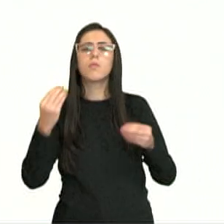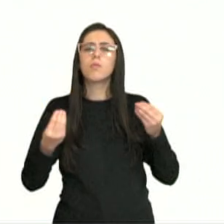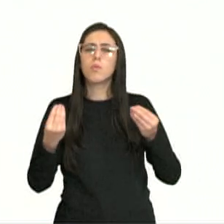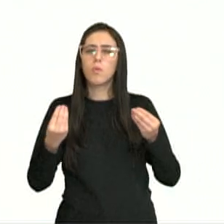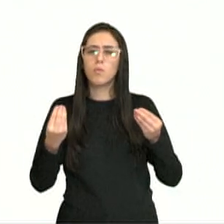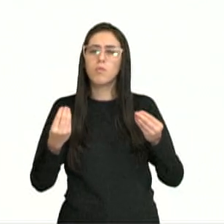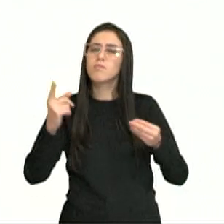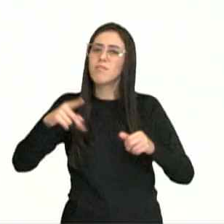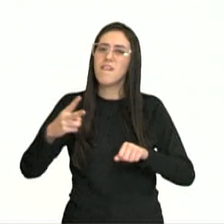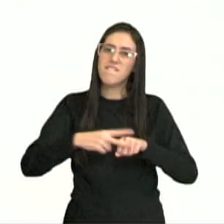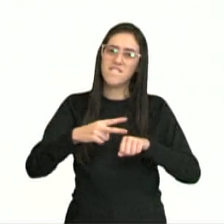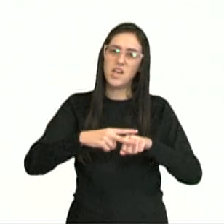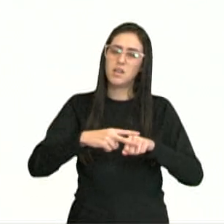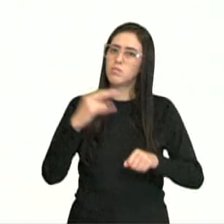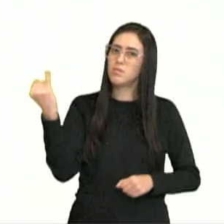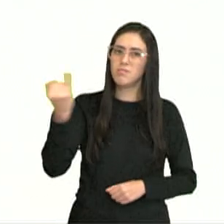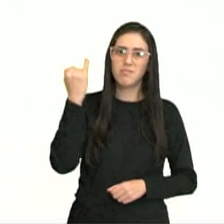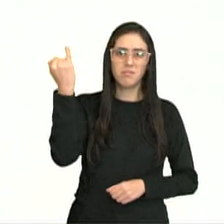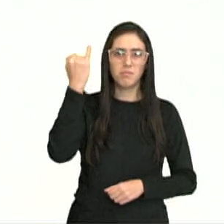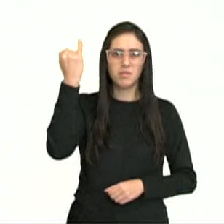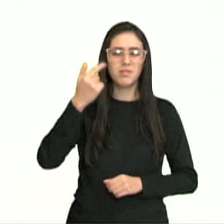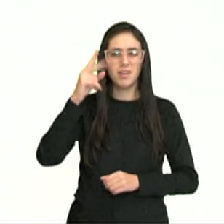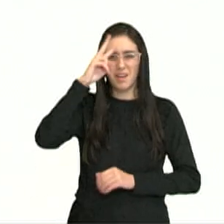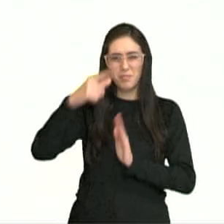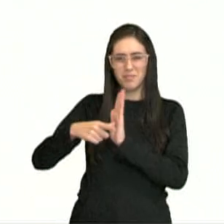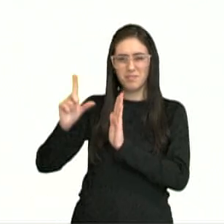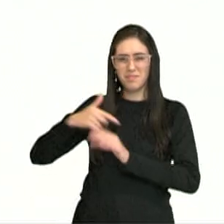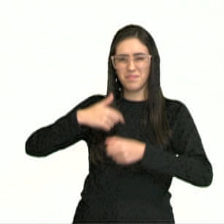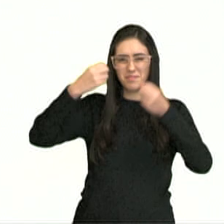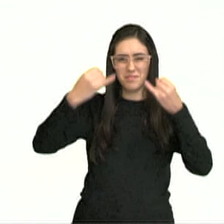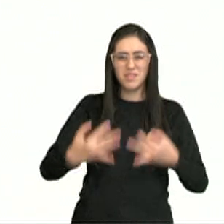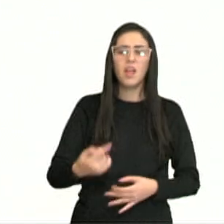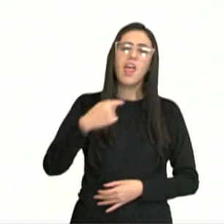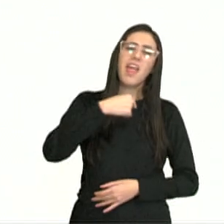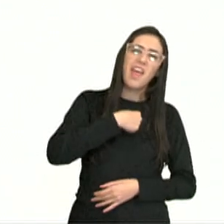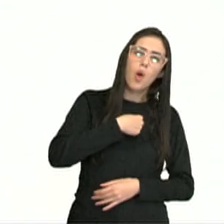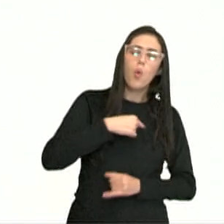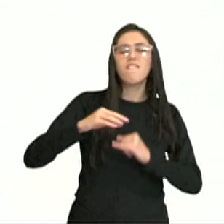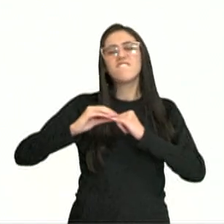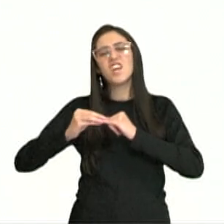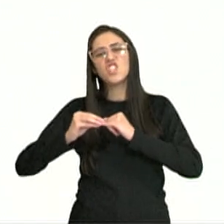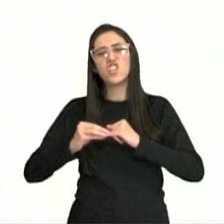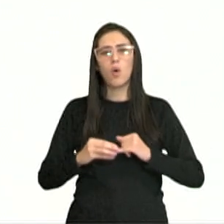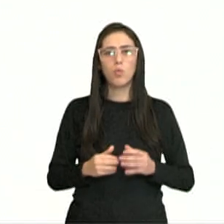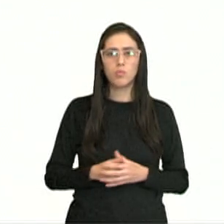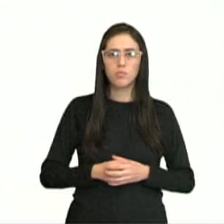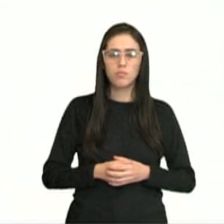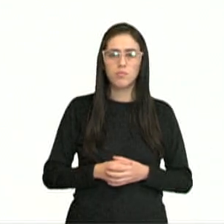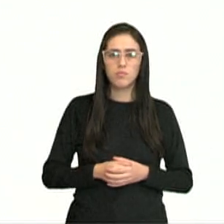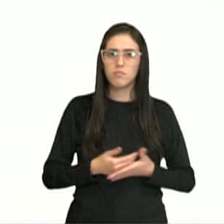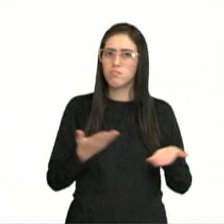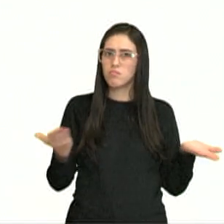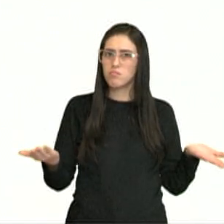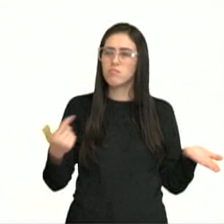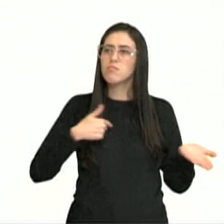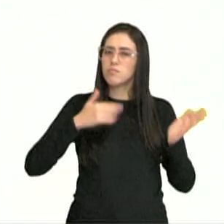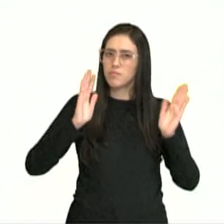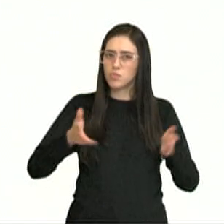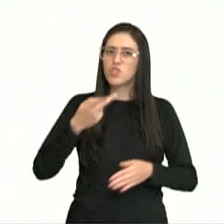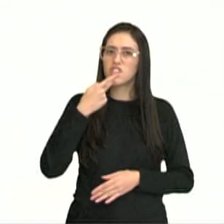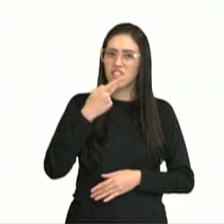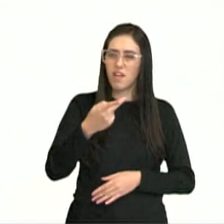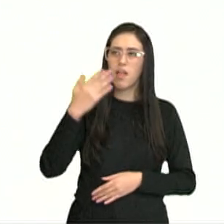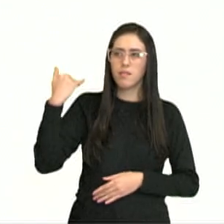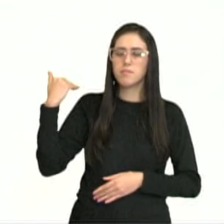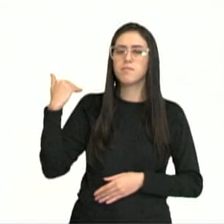Os verbos. Lembra do comecinho da aula? Eu, feijão. Eu tenho certeza, eu já falei isso no começo da aula e você